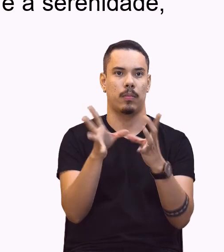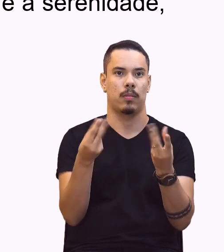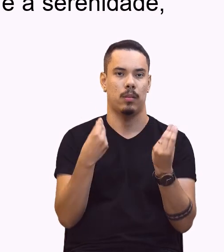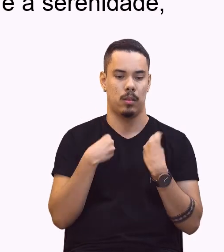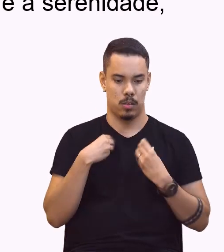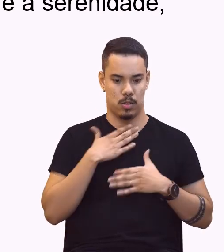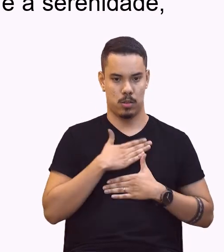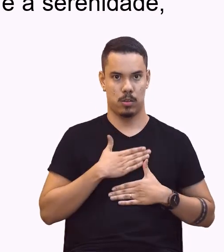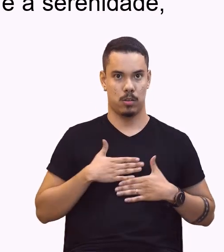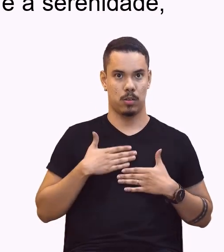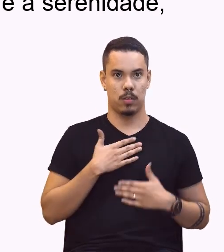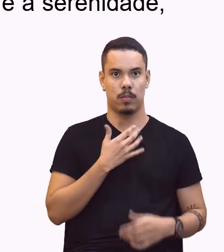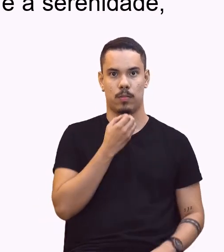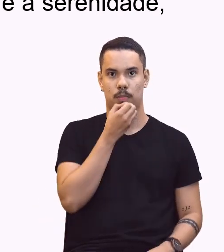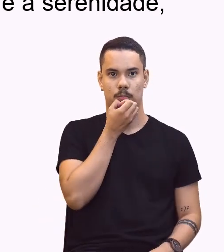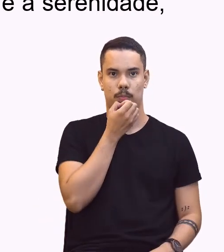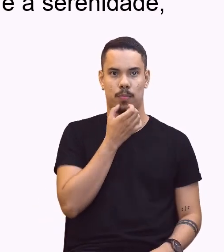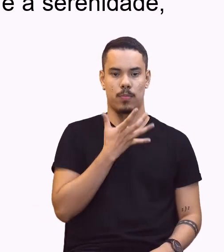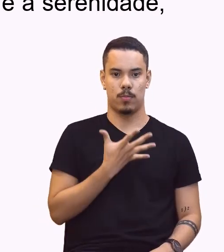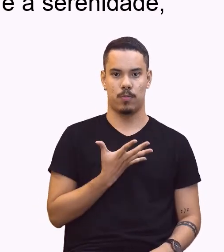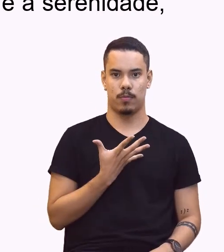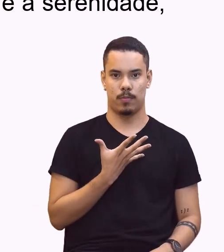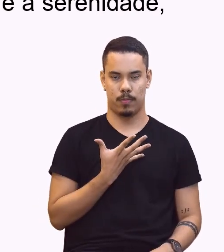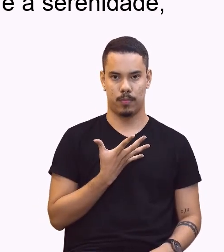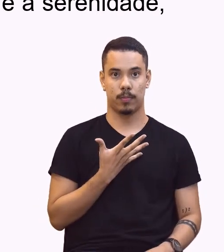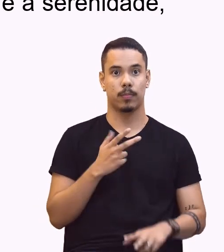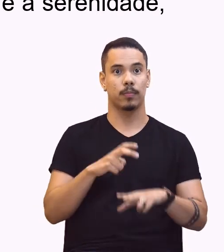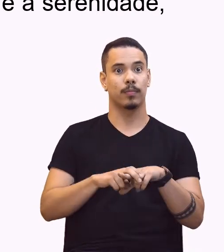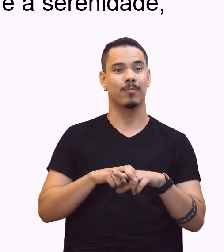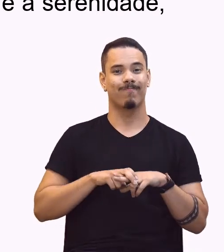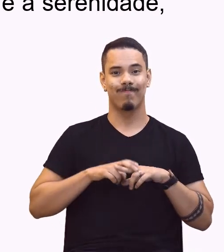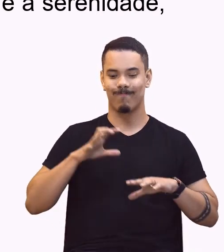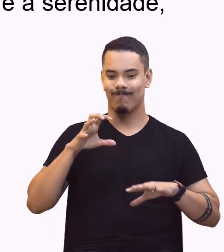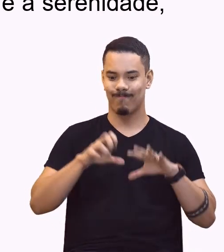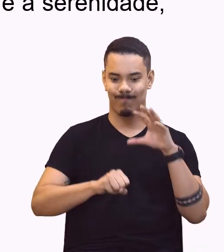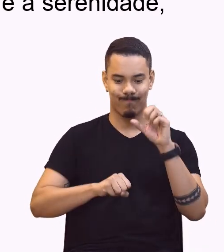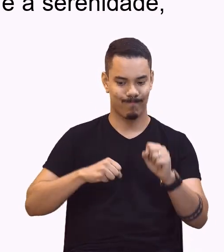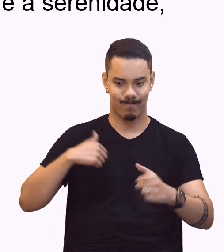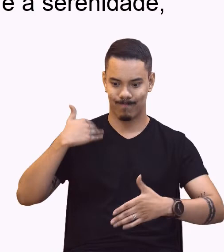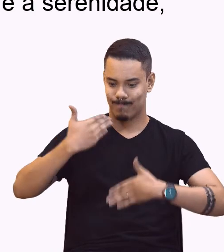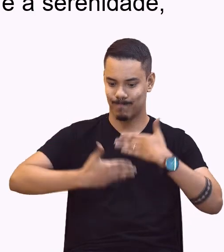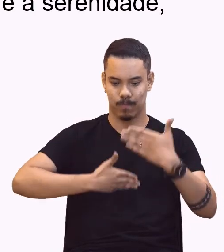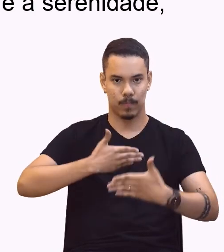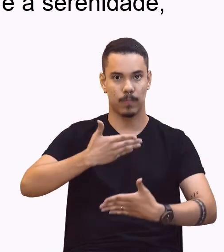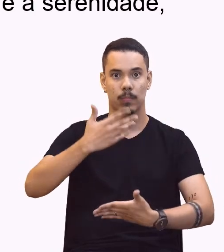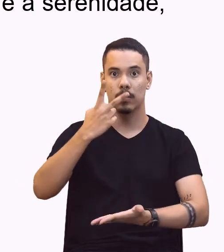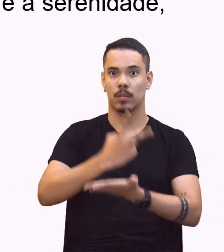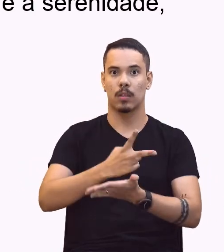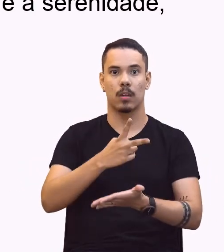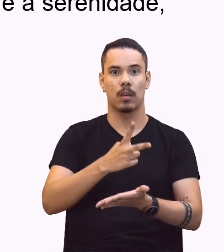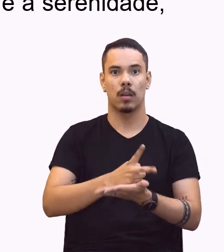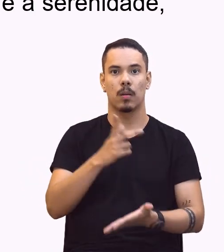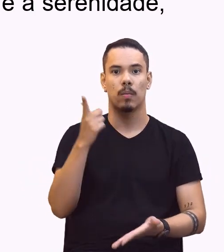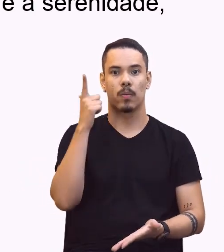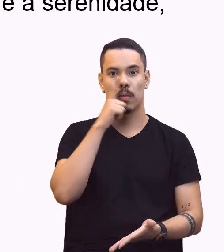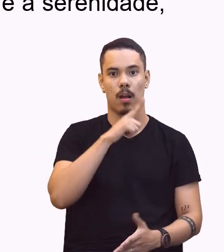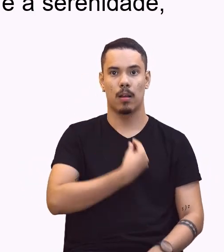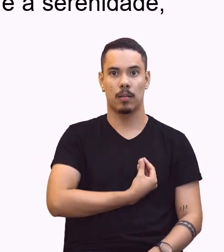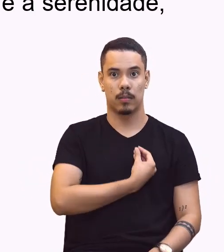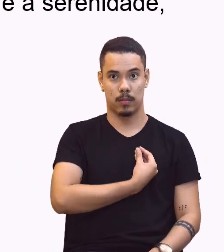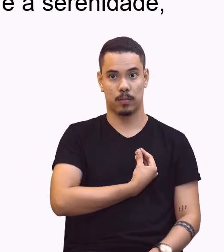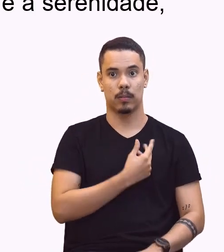prazer muito grande. Então, a busca condicional para a fruição da vida são